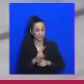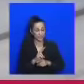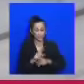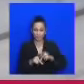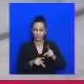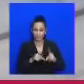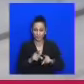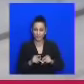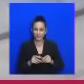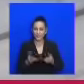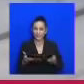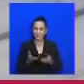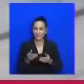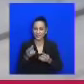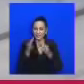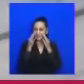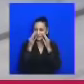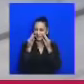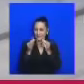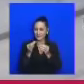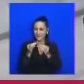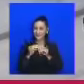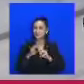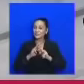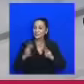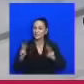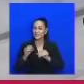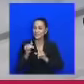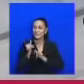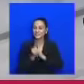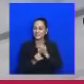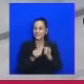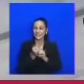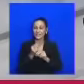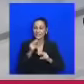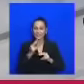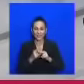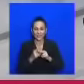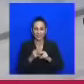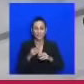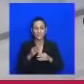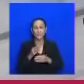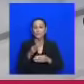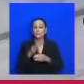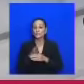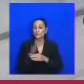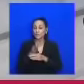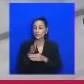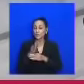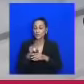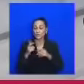nossas auditoras. Agora, fique atento à página da Caixa, porque logo após a apuração, todos os resultados